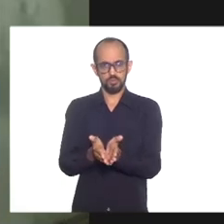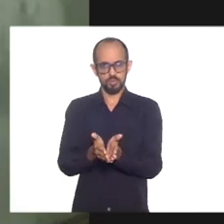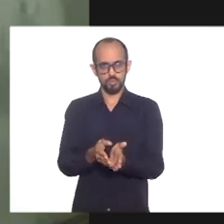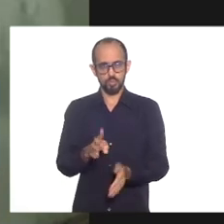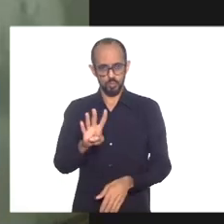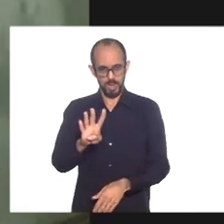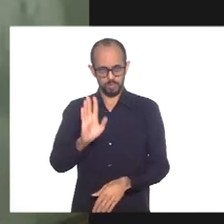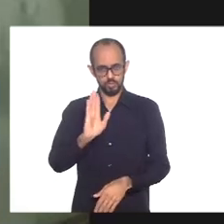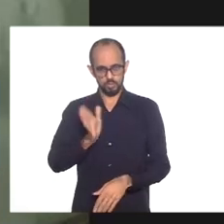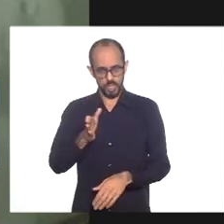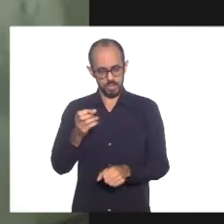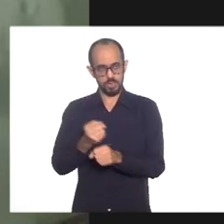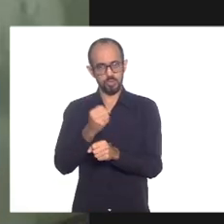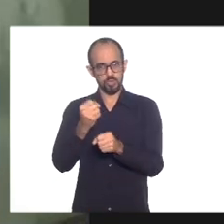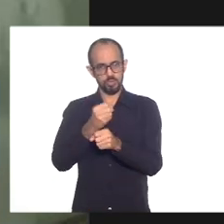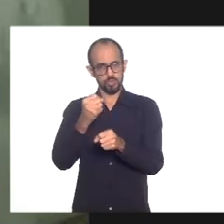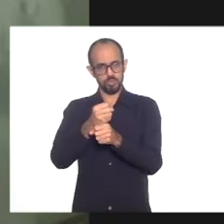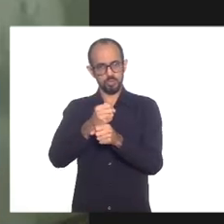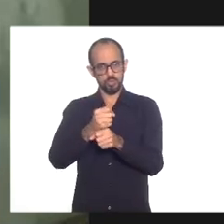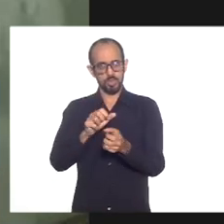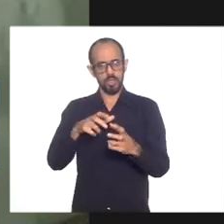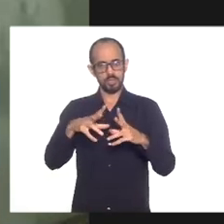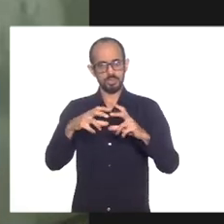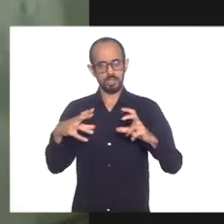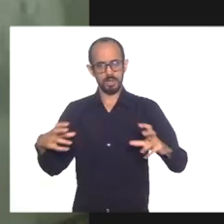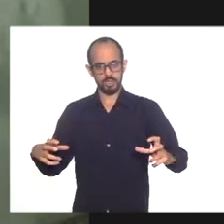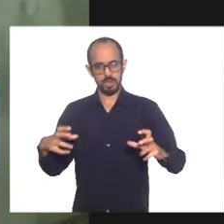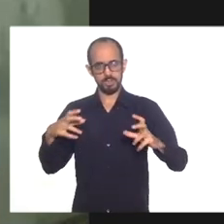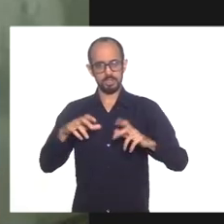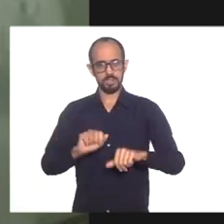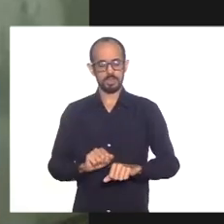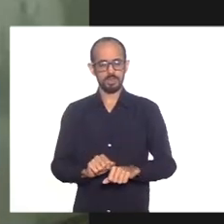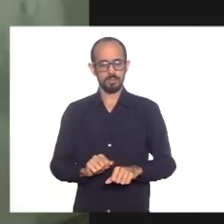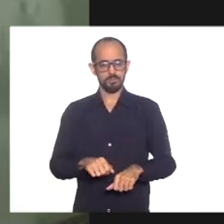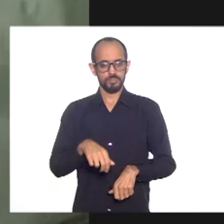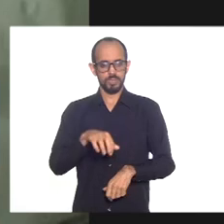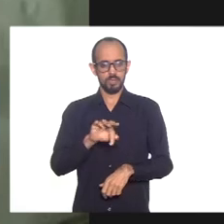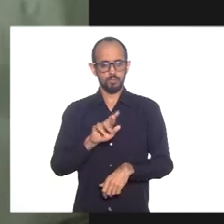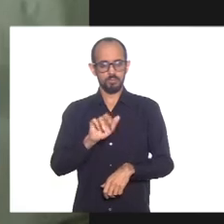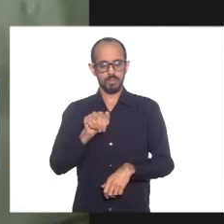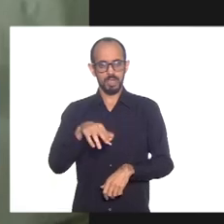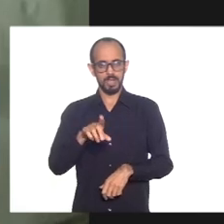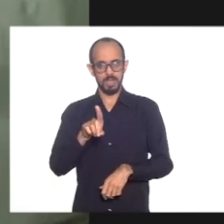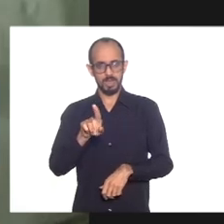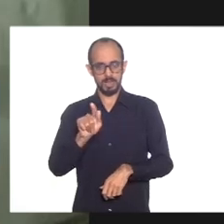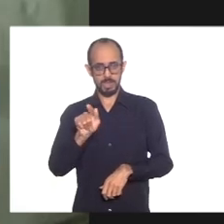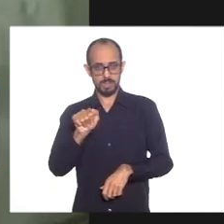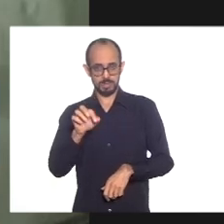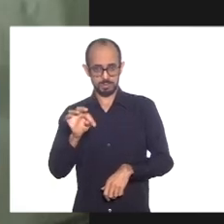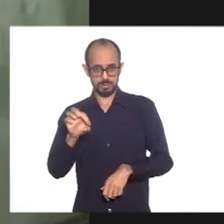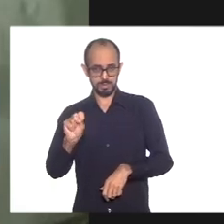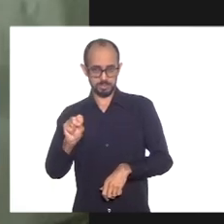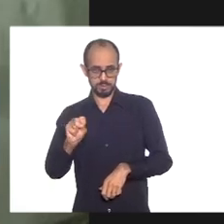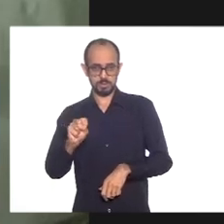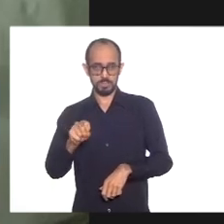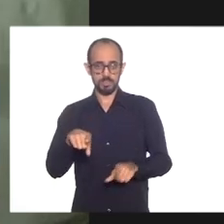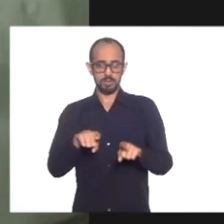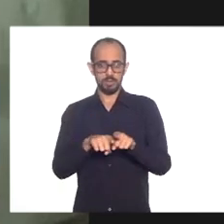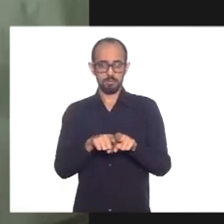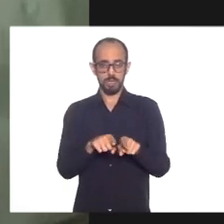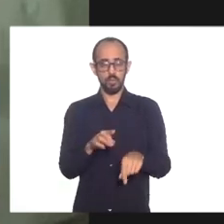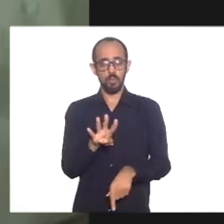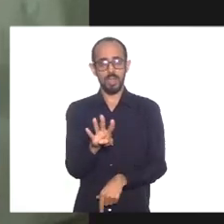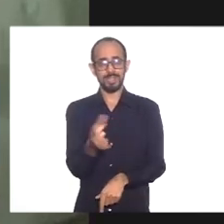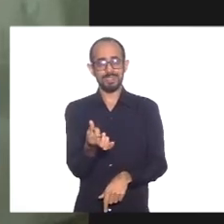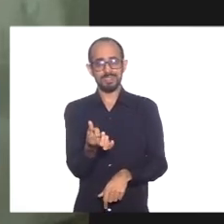já estão sendo construídos em Santa Catarina, fragatas da classe Tamandaré, 46 navios